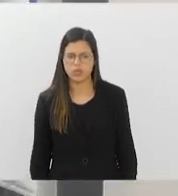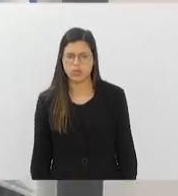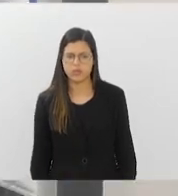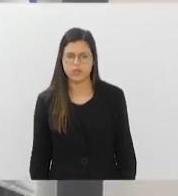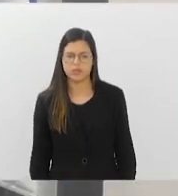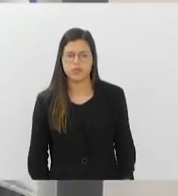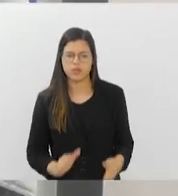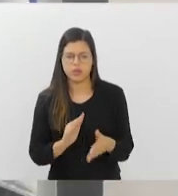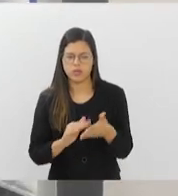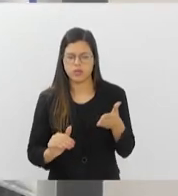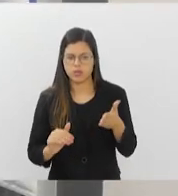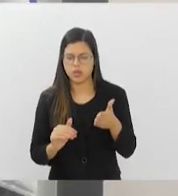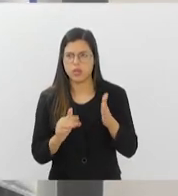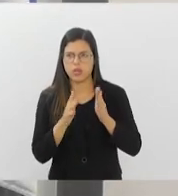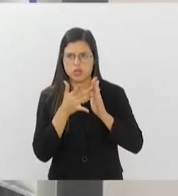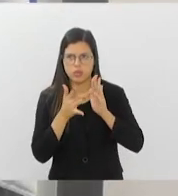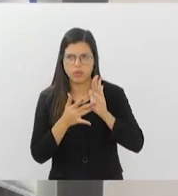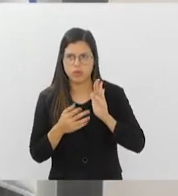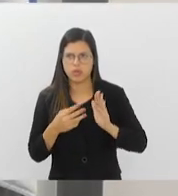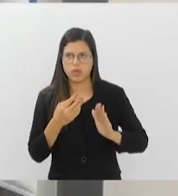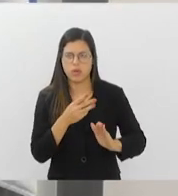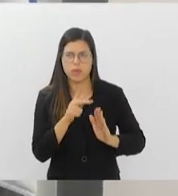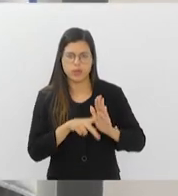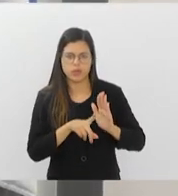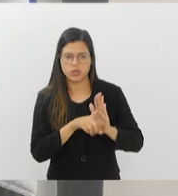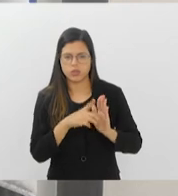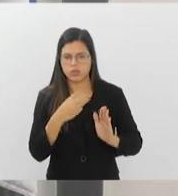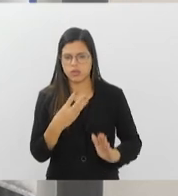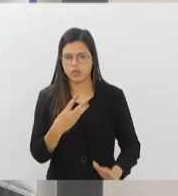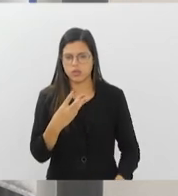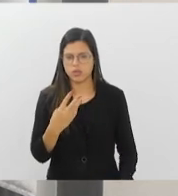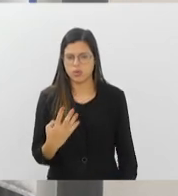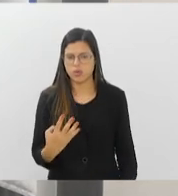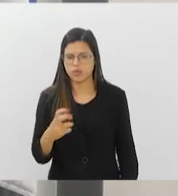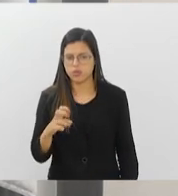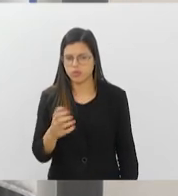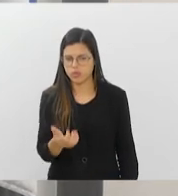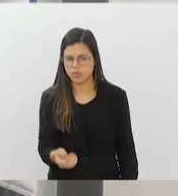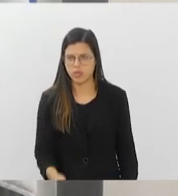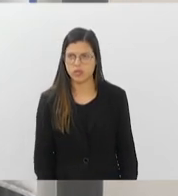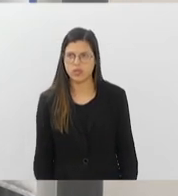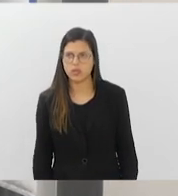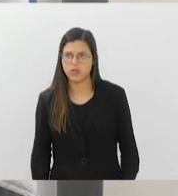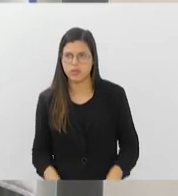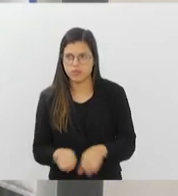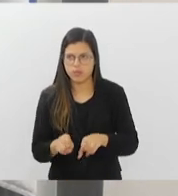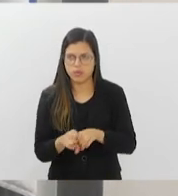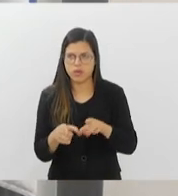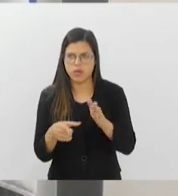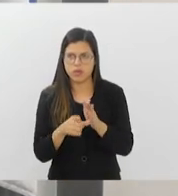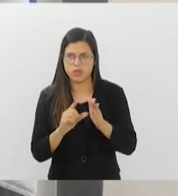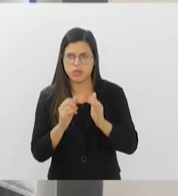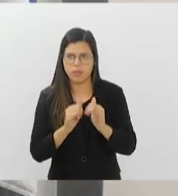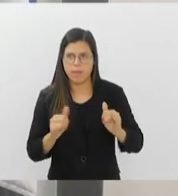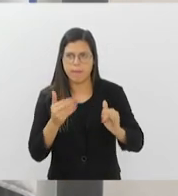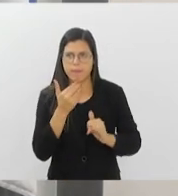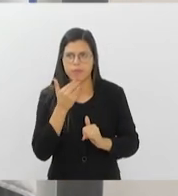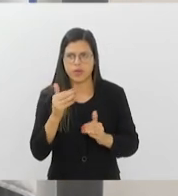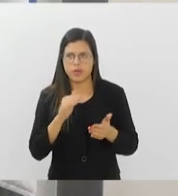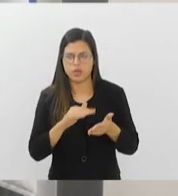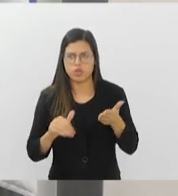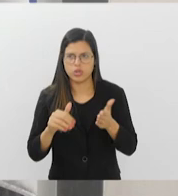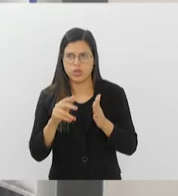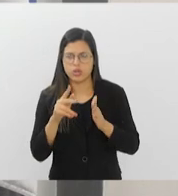pedido da relatora, o projeto 3, 4, e 5 e 6 da pauta. Eu também, antes de anunciar, peço também a retirada de pauta